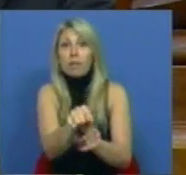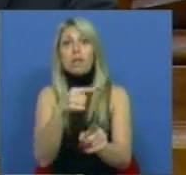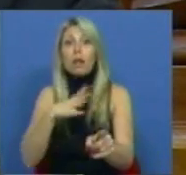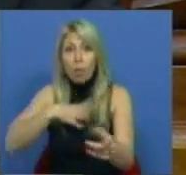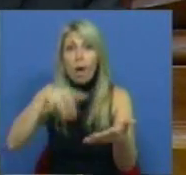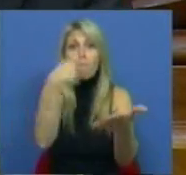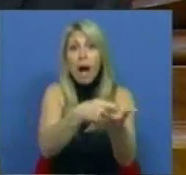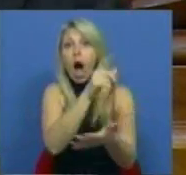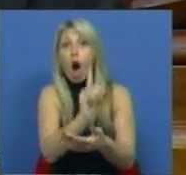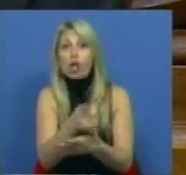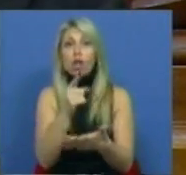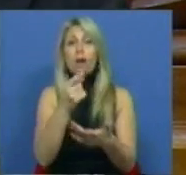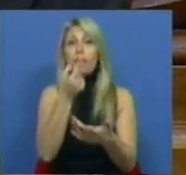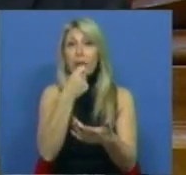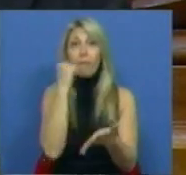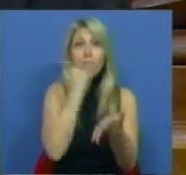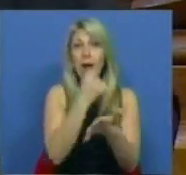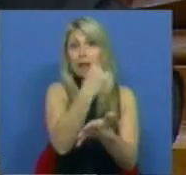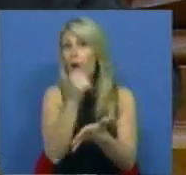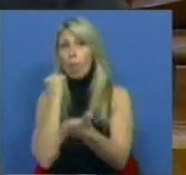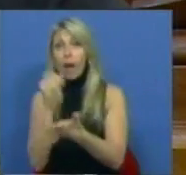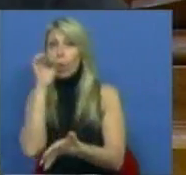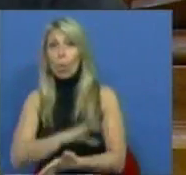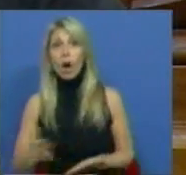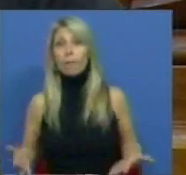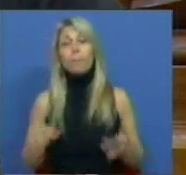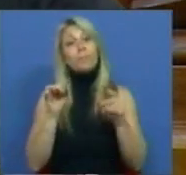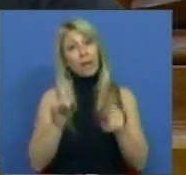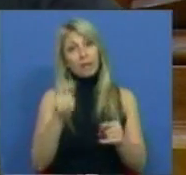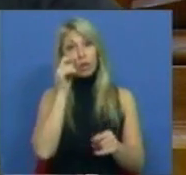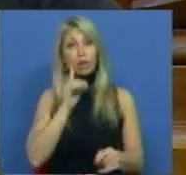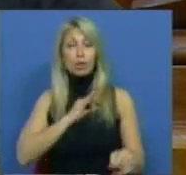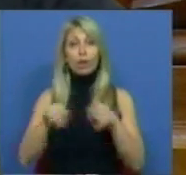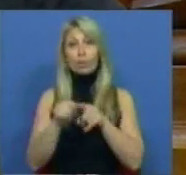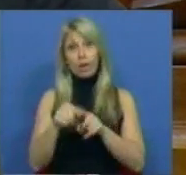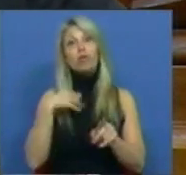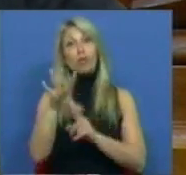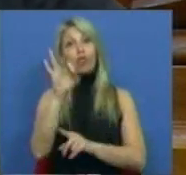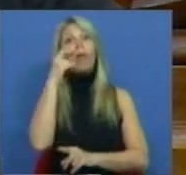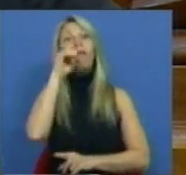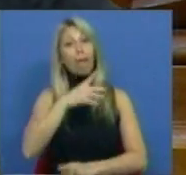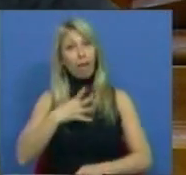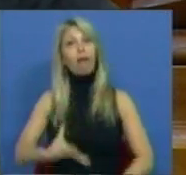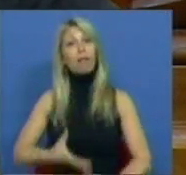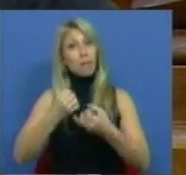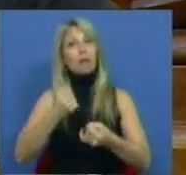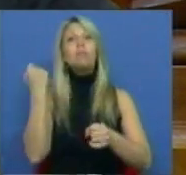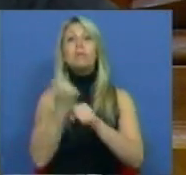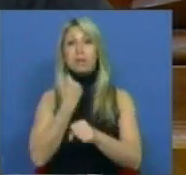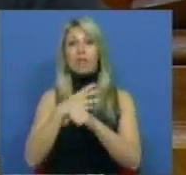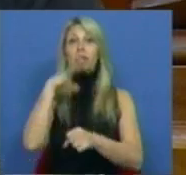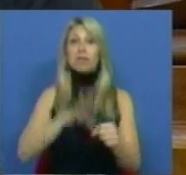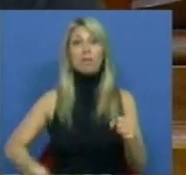paga. Estas, senhoras e senhores deputados, são as escolhas de quem quer o Serviço Nacional de Saúde e de quem quer assegurar o seu